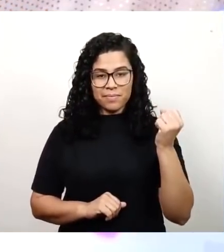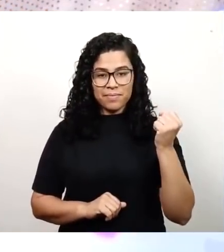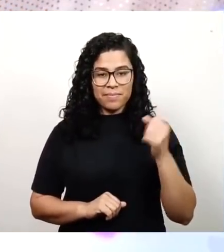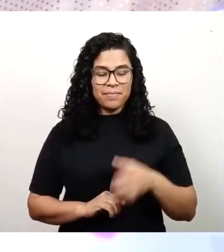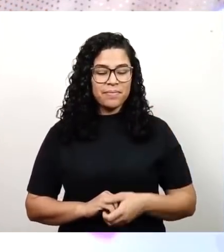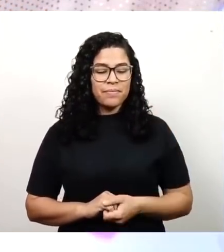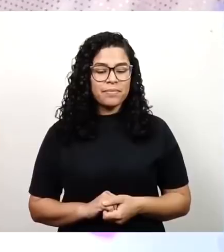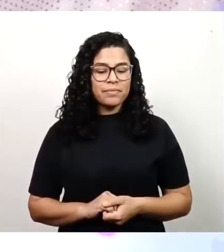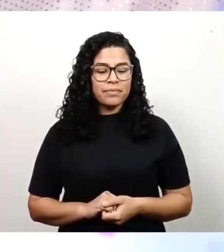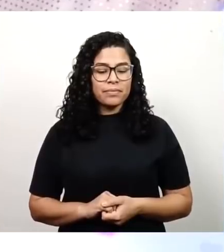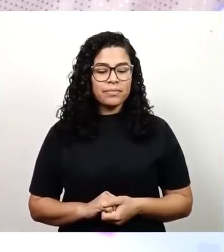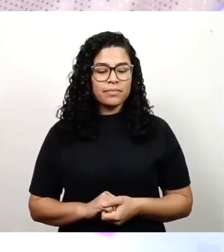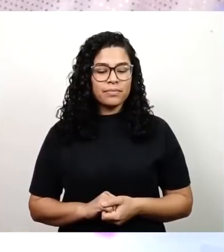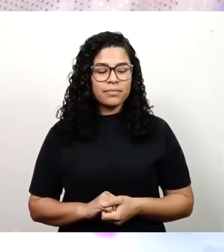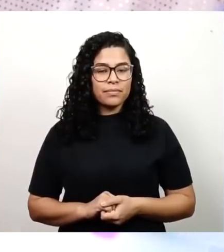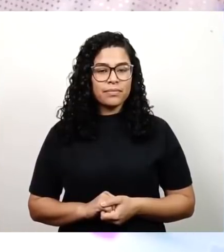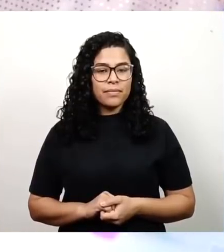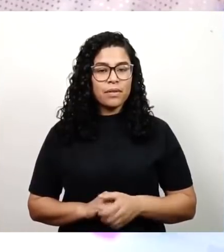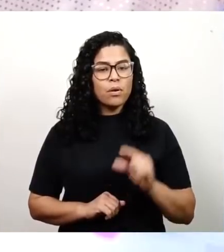cola branca,